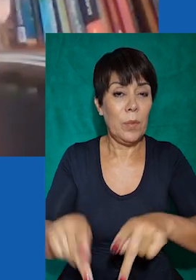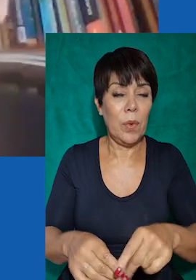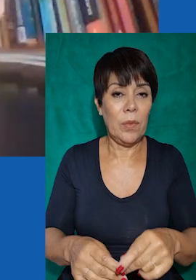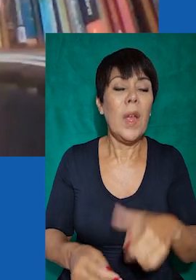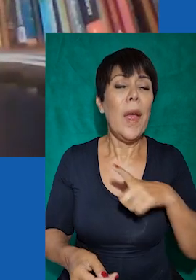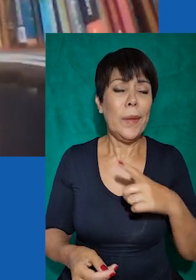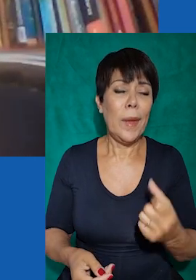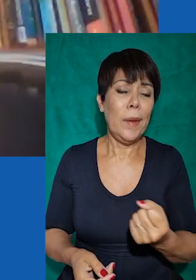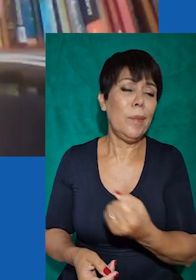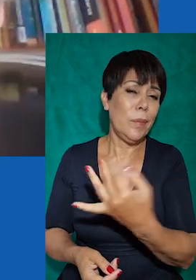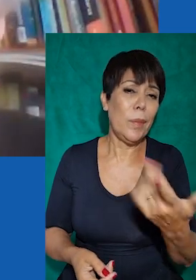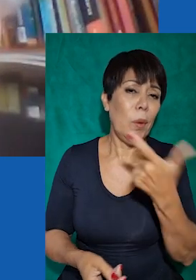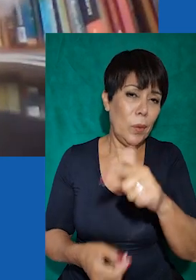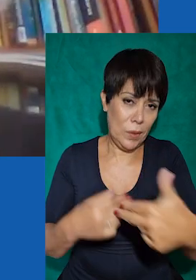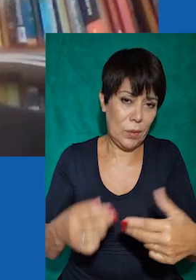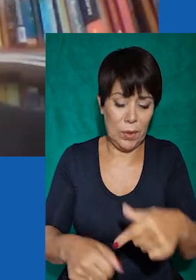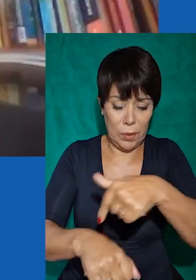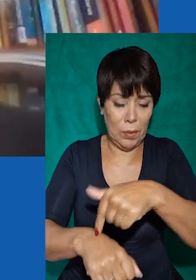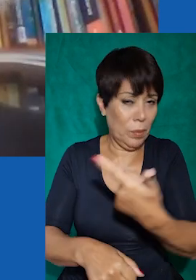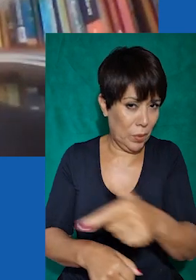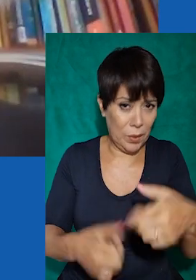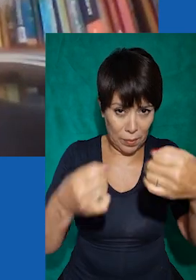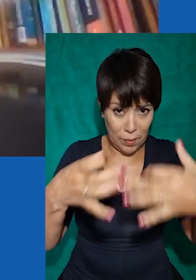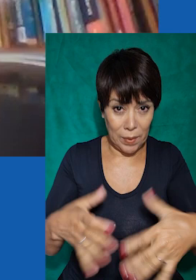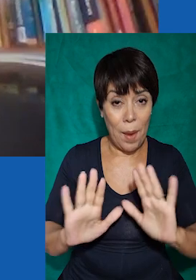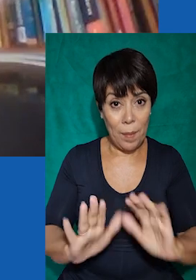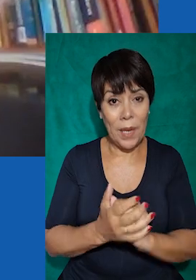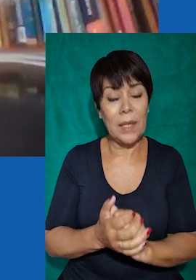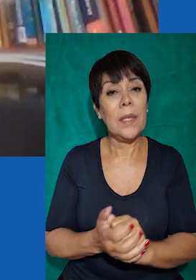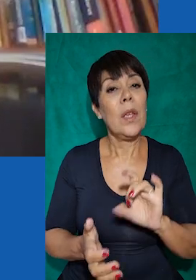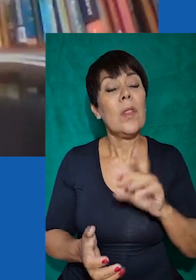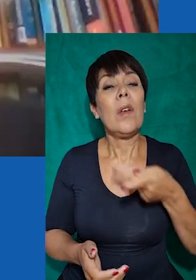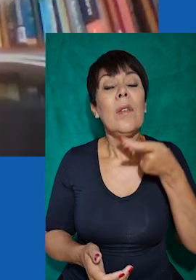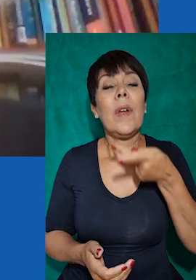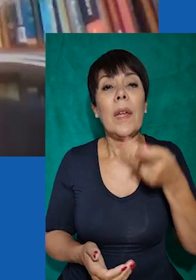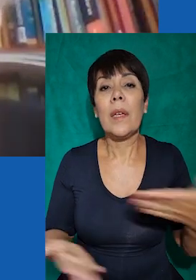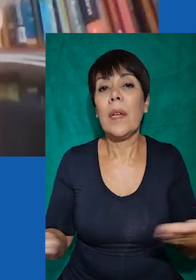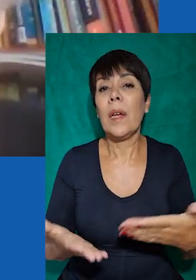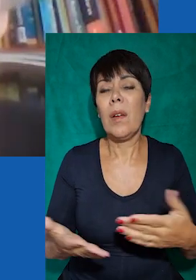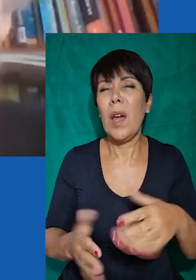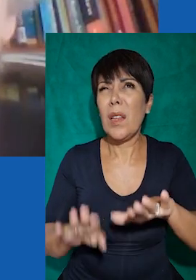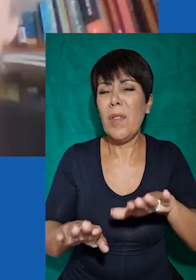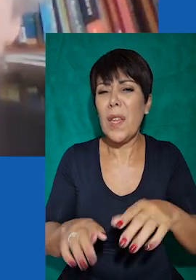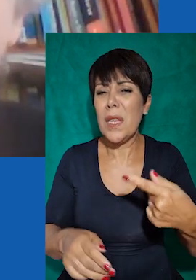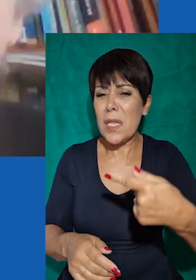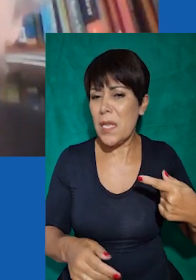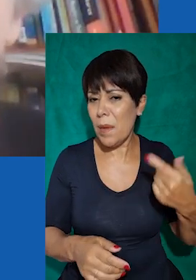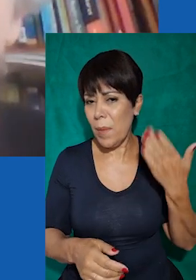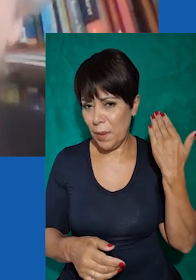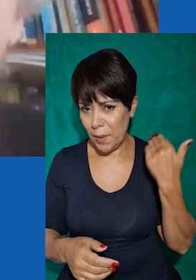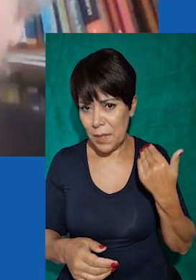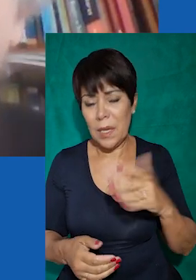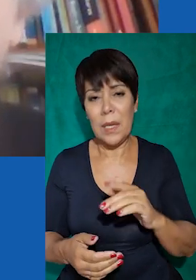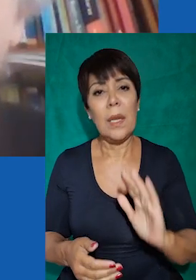eu não vou entrar no detalhe aqui, não dá tempo, mas só dizer que a essas alturas, acho que foi na semana passada,